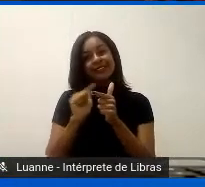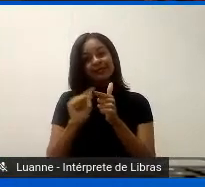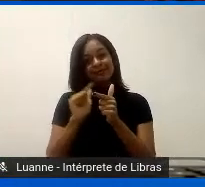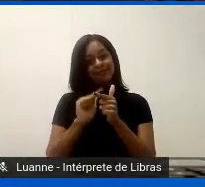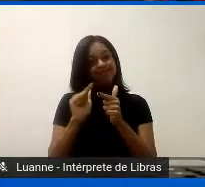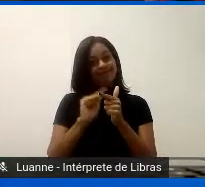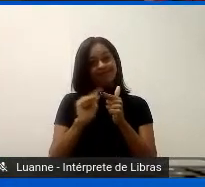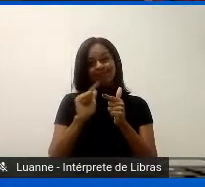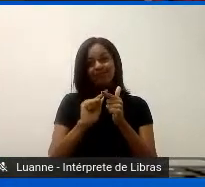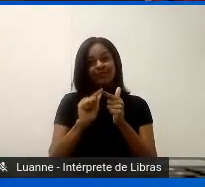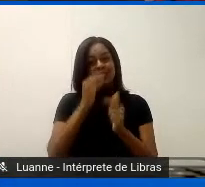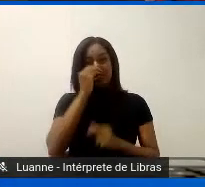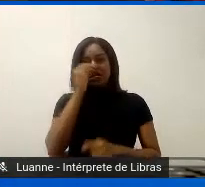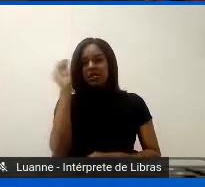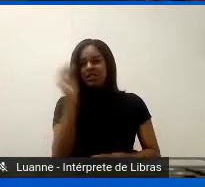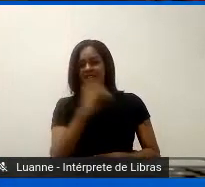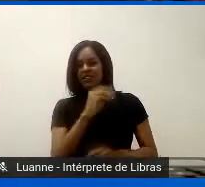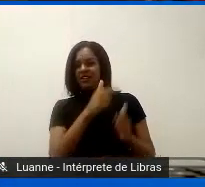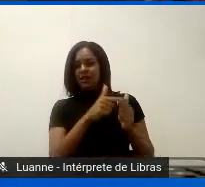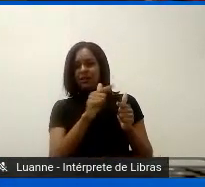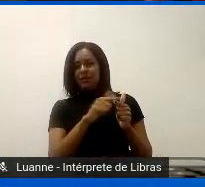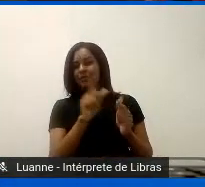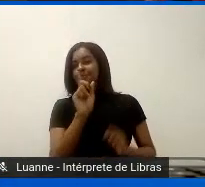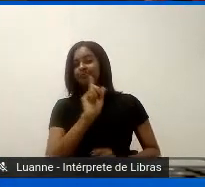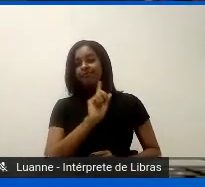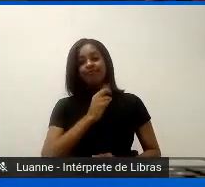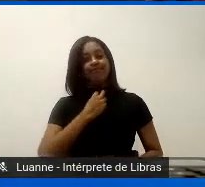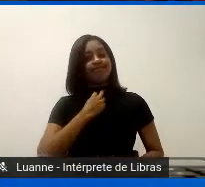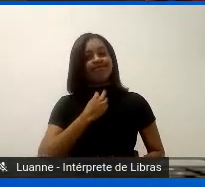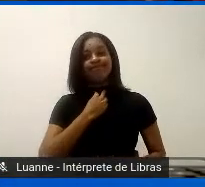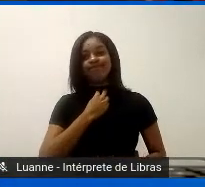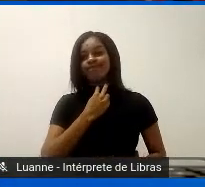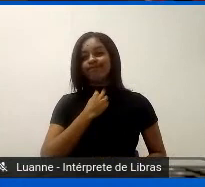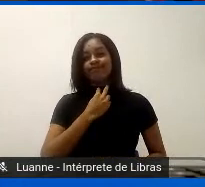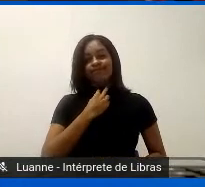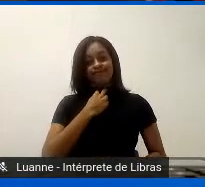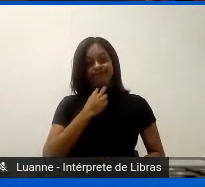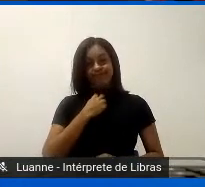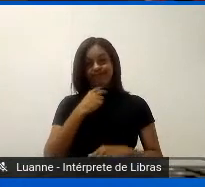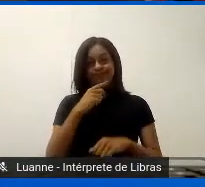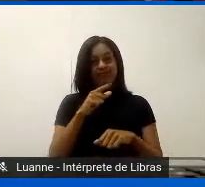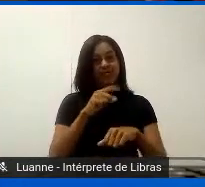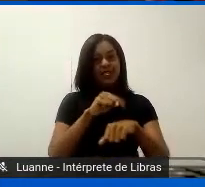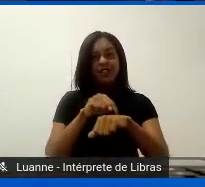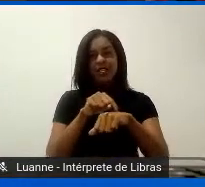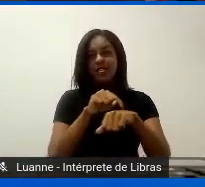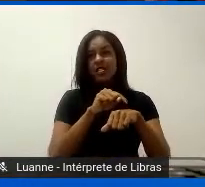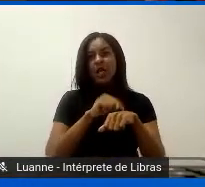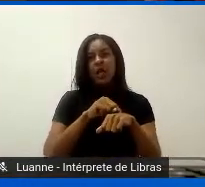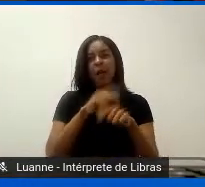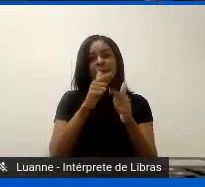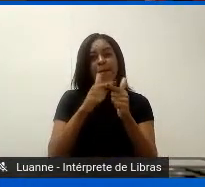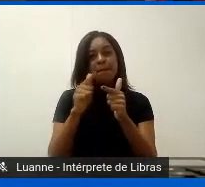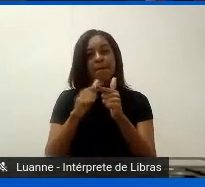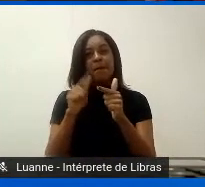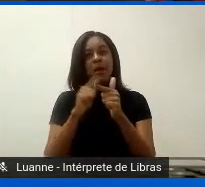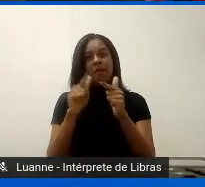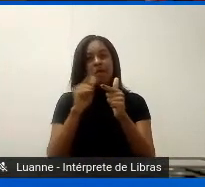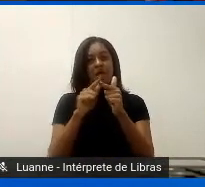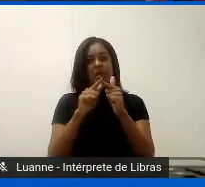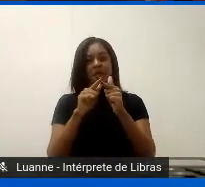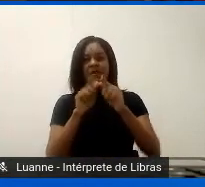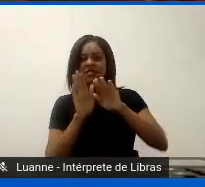esses problemas e os problemas de todas as ordens né os problemas de exclusão que foram relatados aqui os problemas